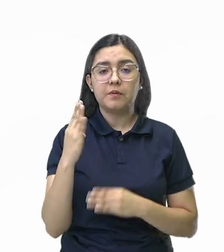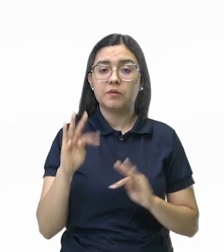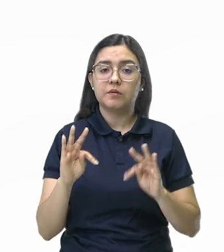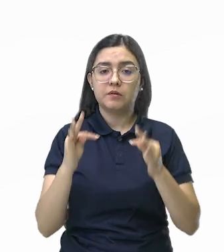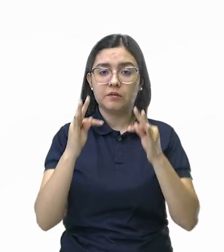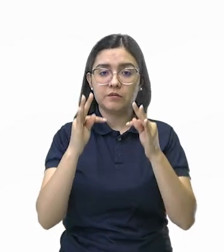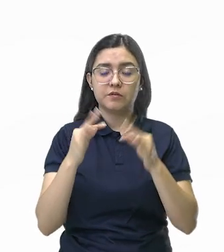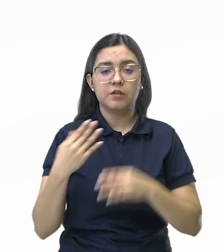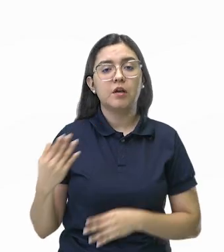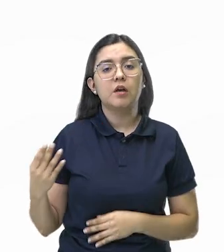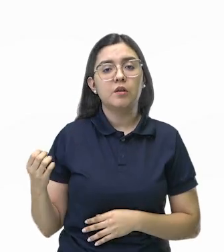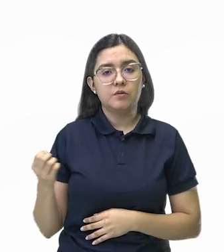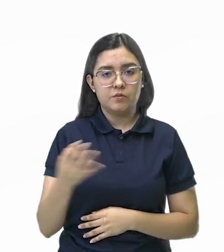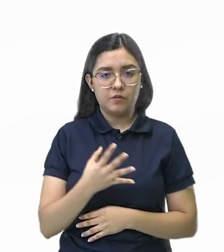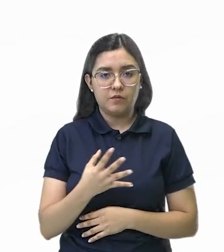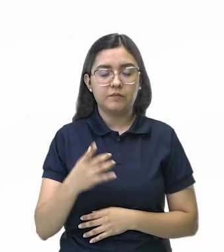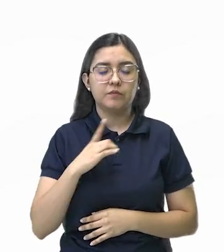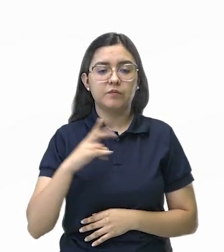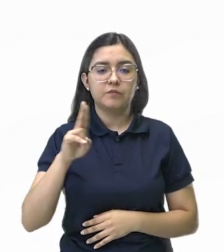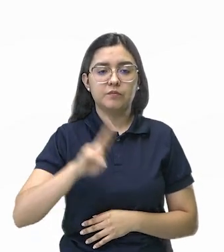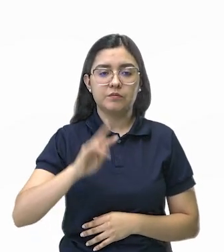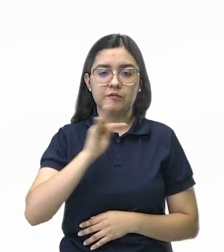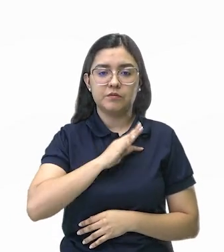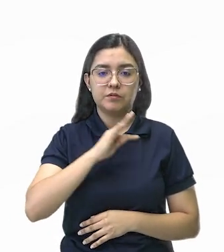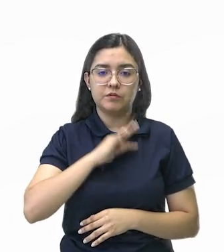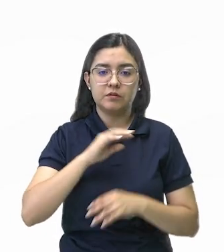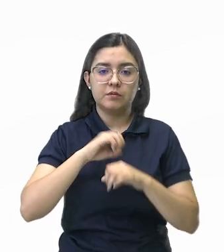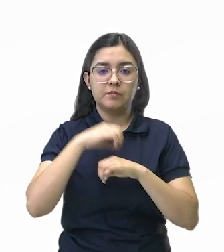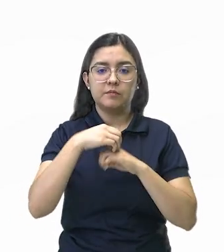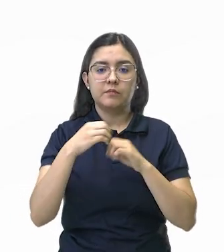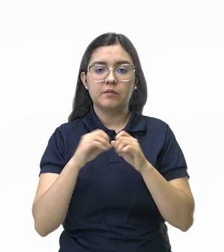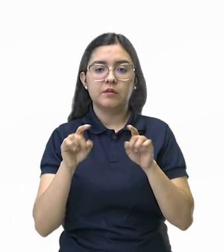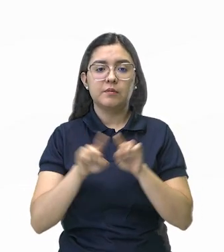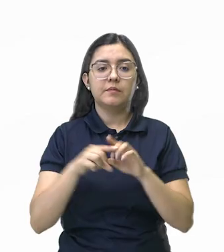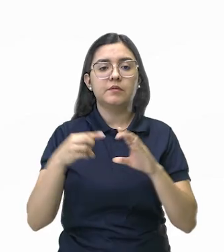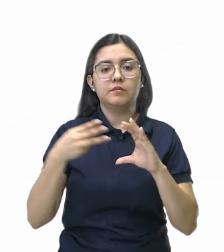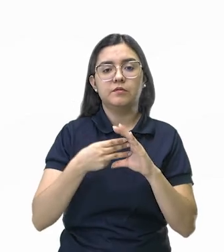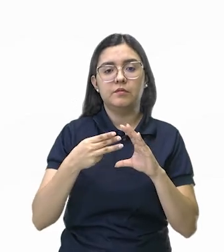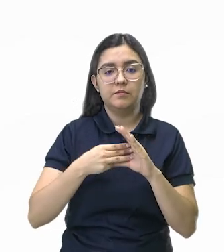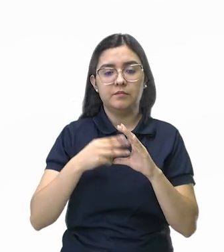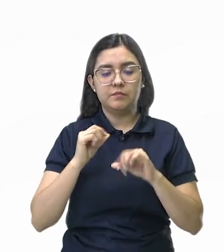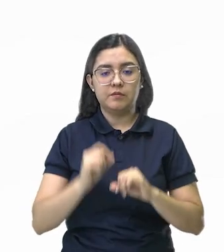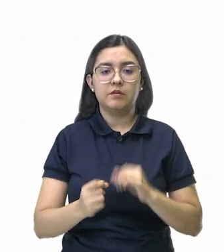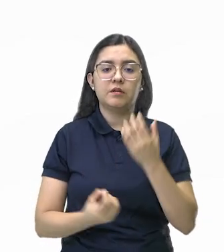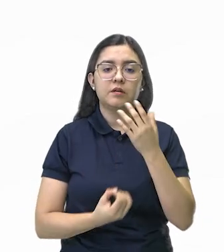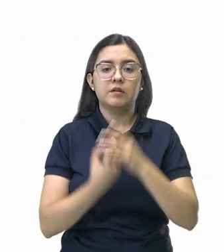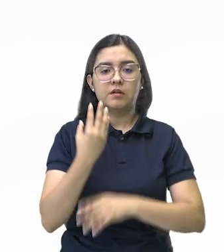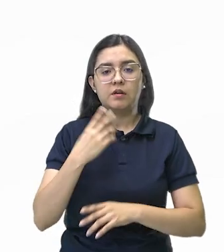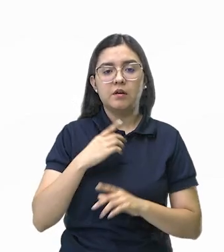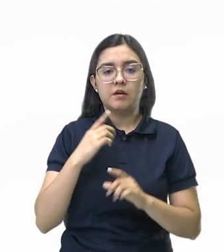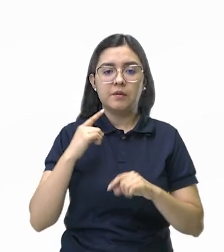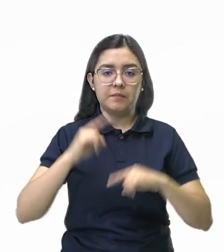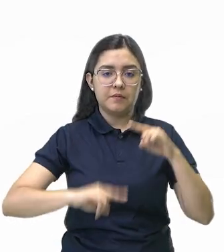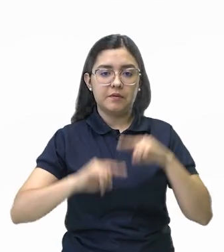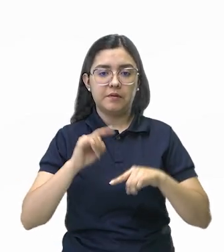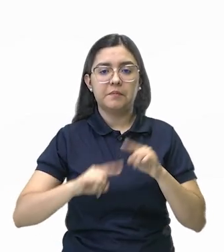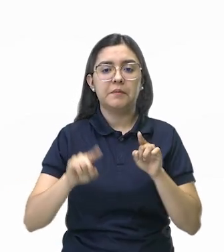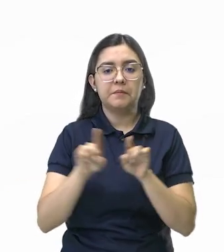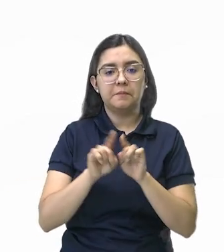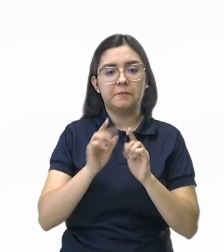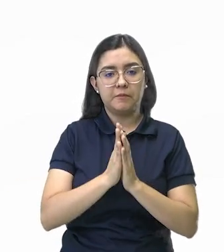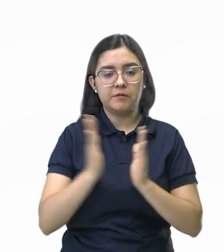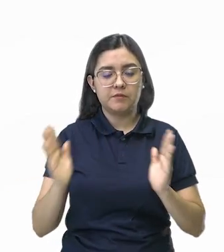tá? Então a gente tem aí uso de técnicas moleculares e celulares para desenvolver produtos e processos